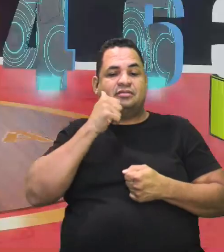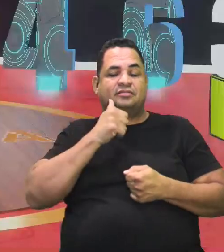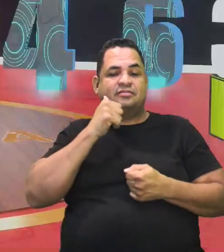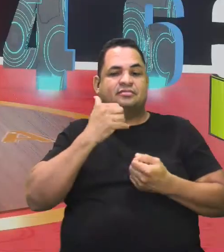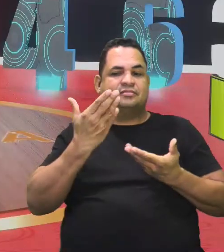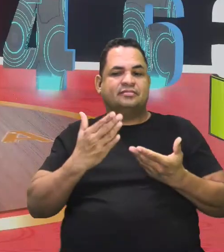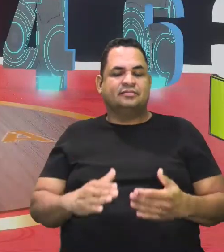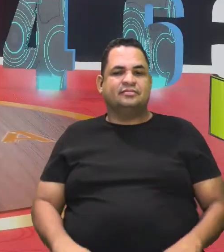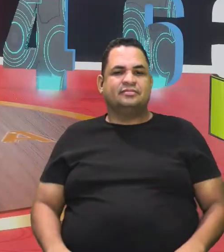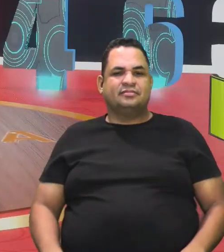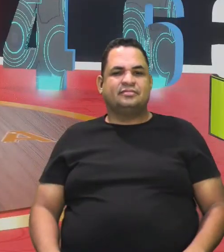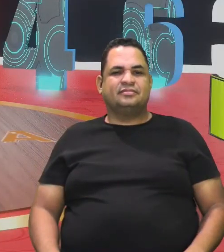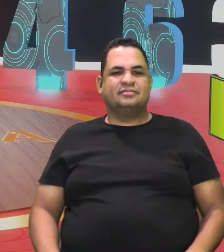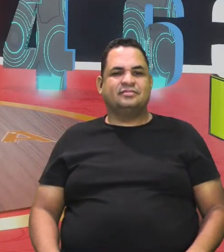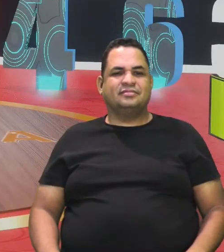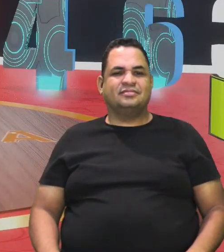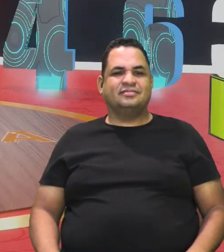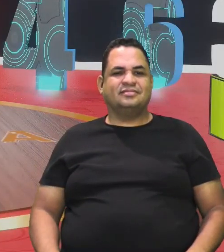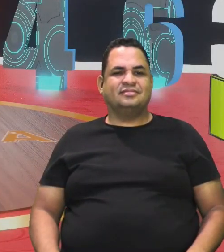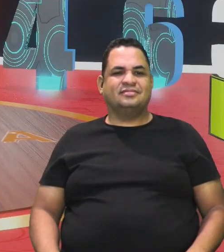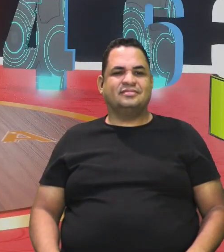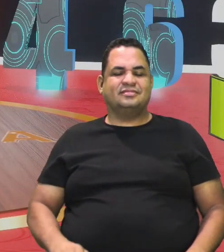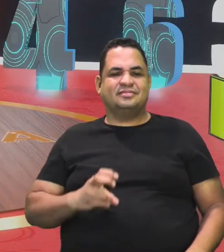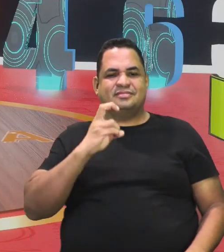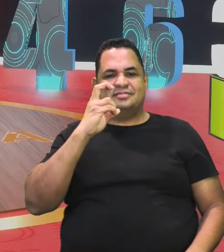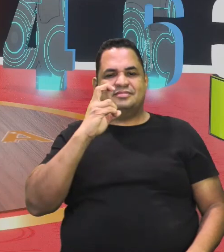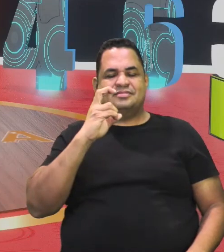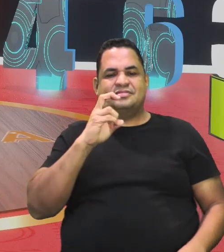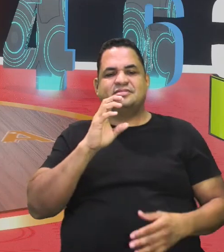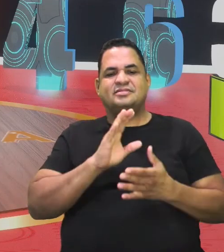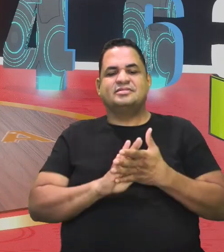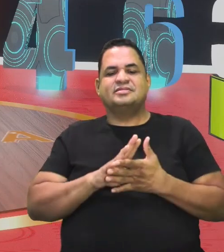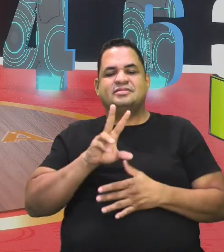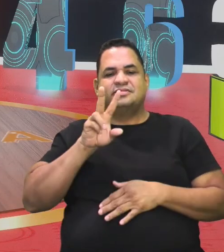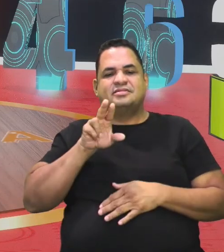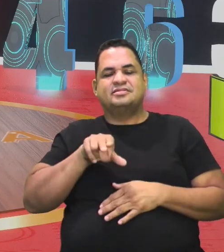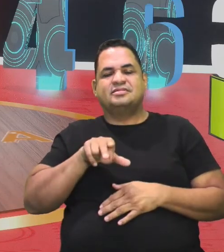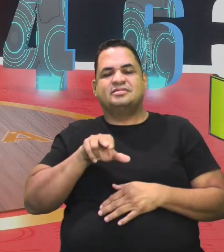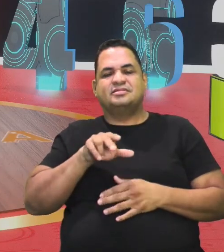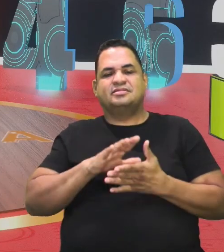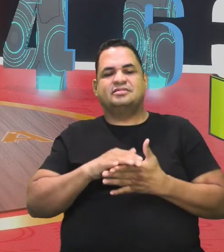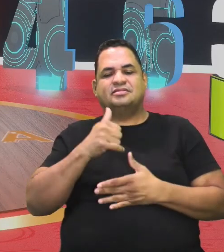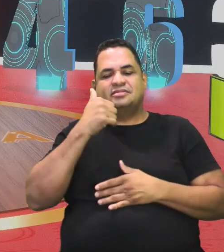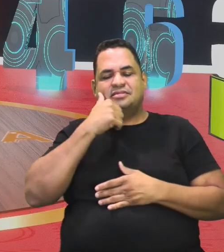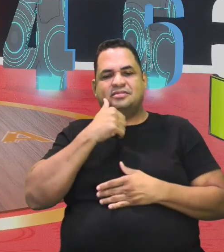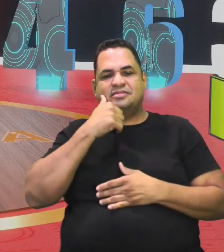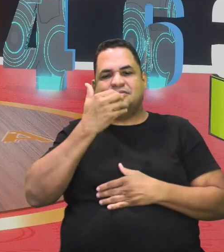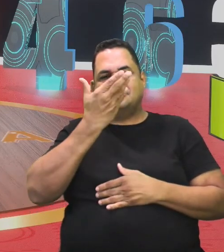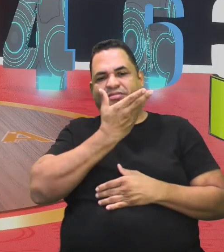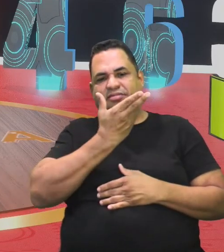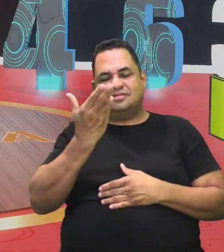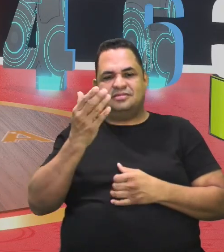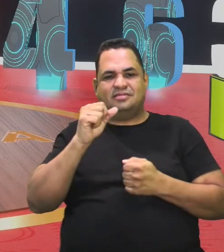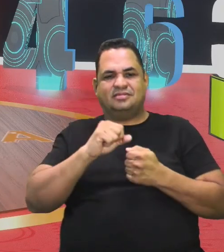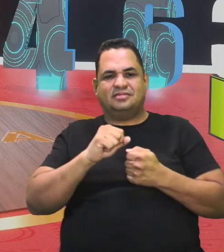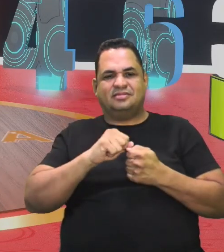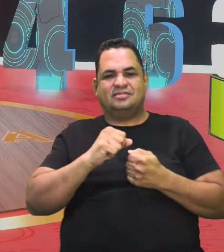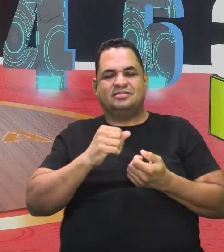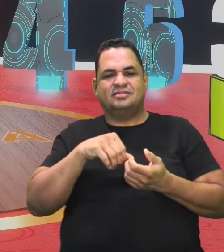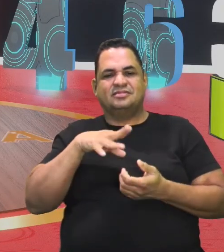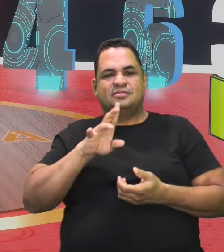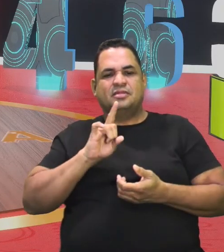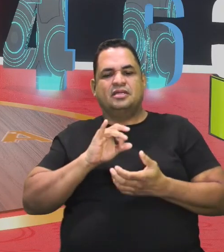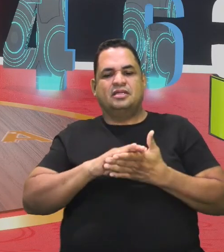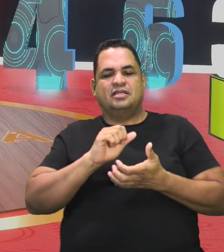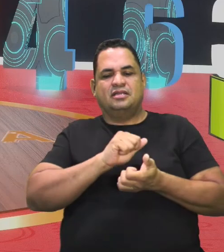mais lógica dentro de um quarto, né? Mas aí, ó. 5 irmãs. A Ana está lendo, Teca está cozinhando, Kátia jogando xadrez e a